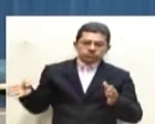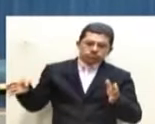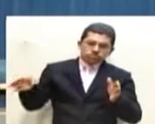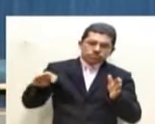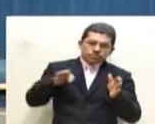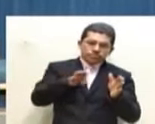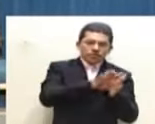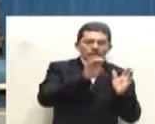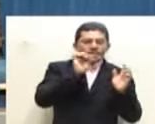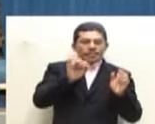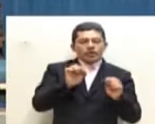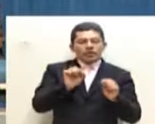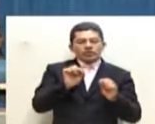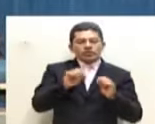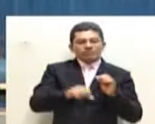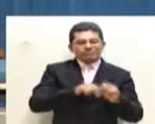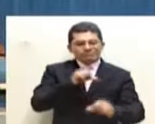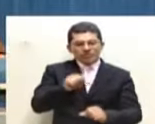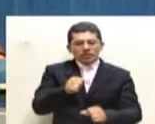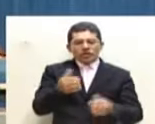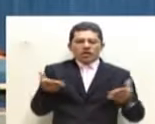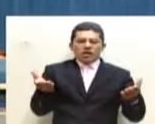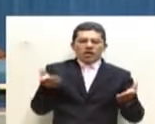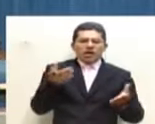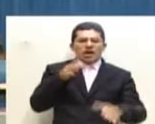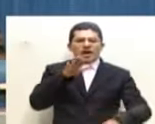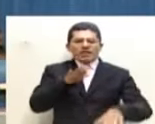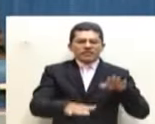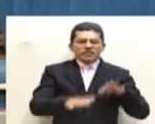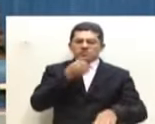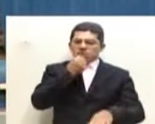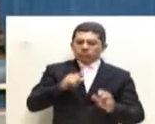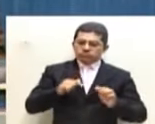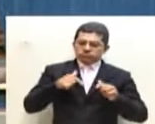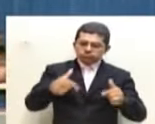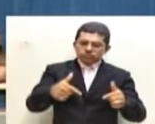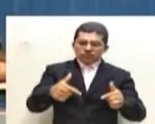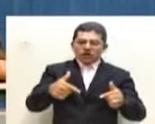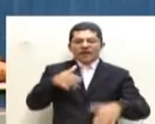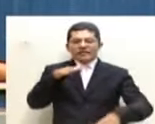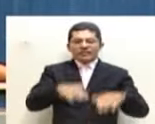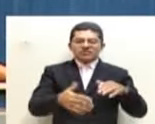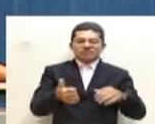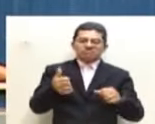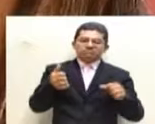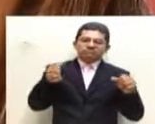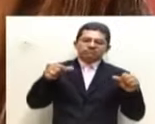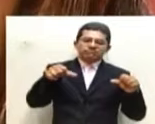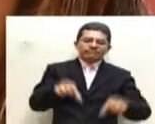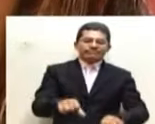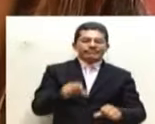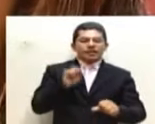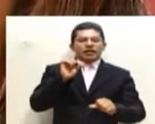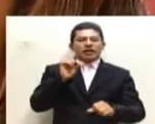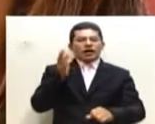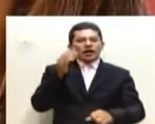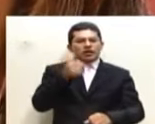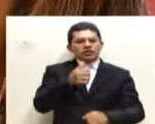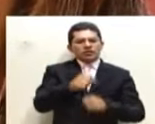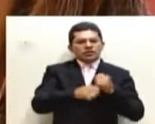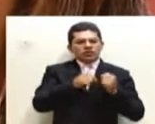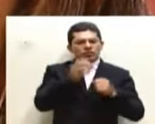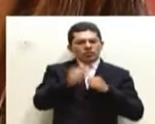nessas idas e vindas. Ora avança, ora retrocede. Ali na Constituinte de 46, um avanço